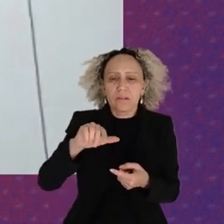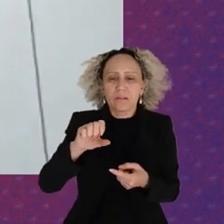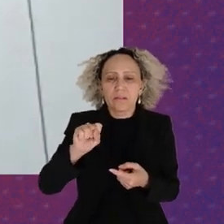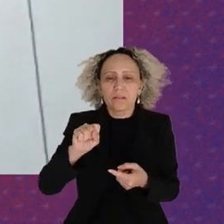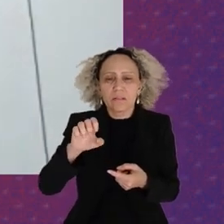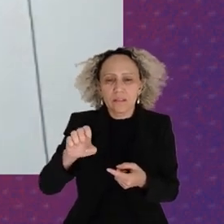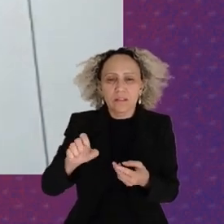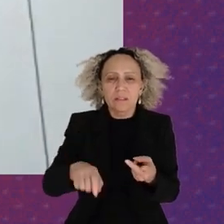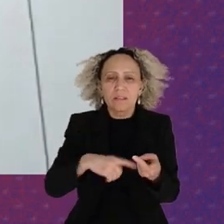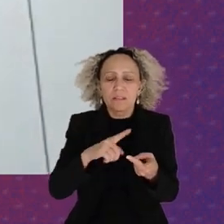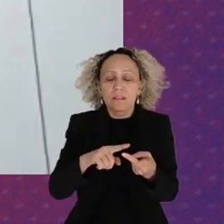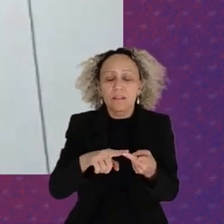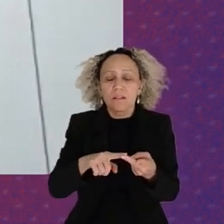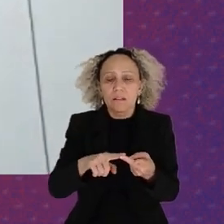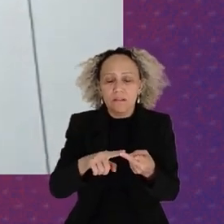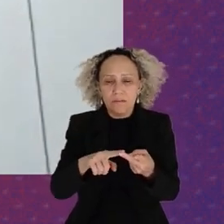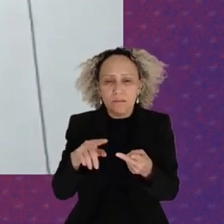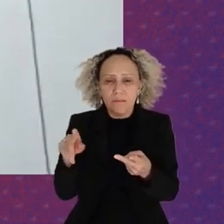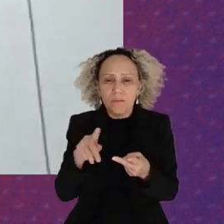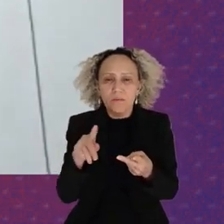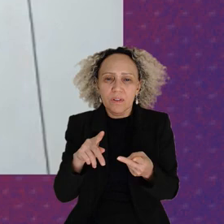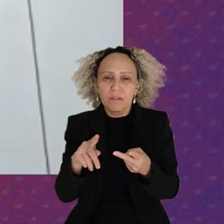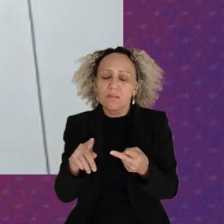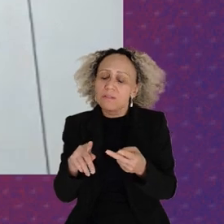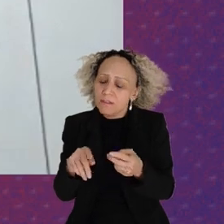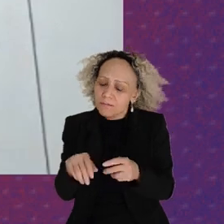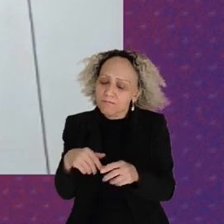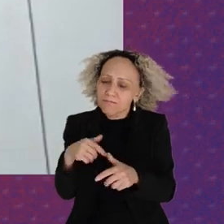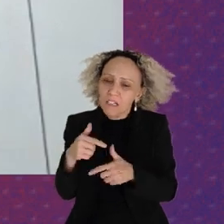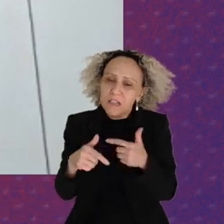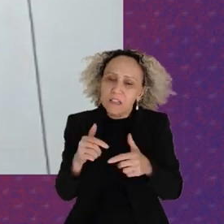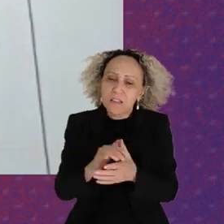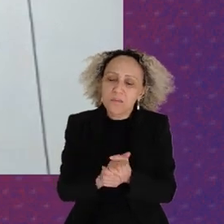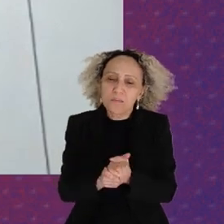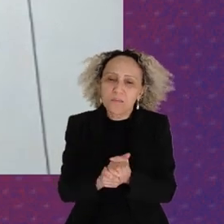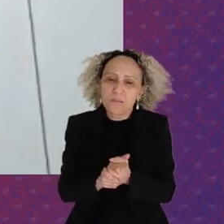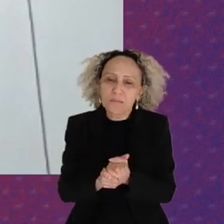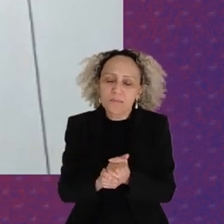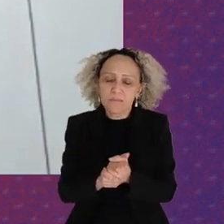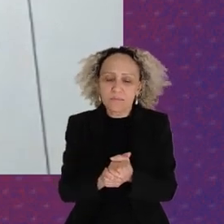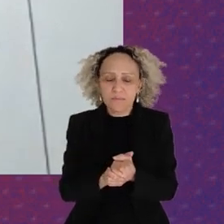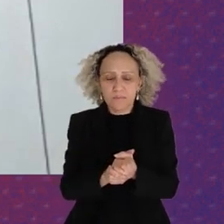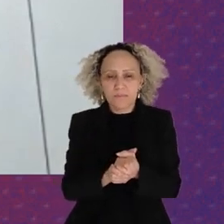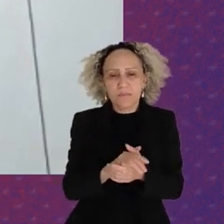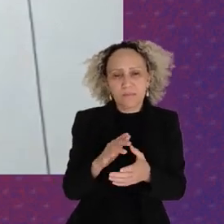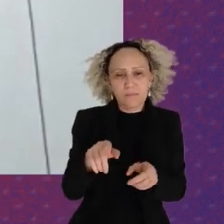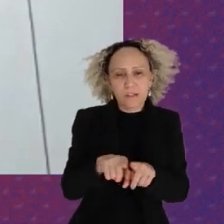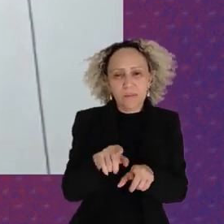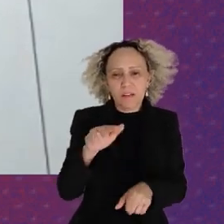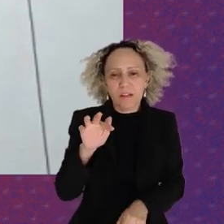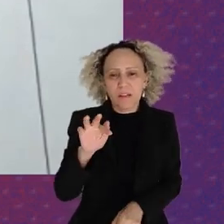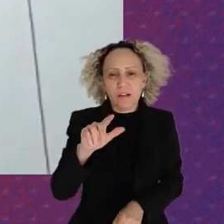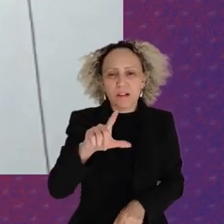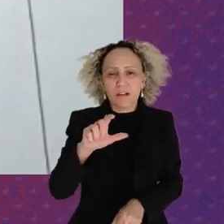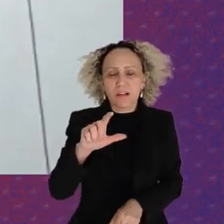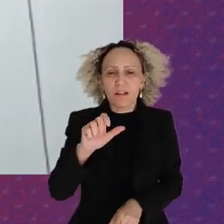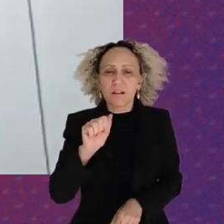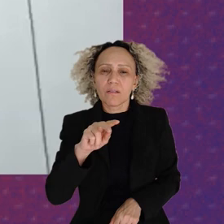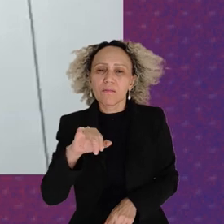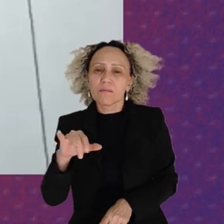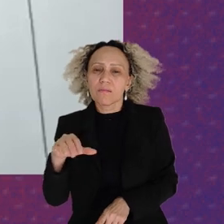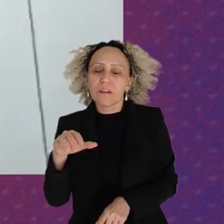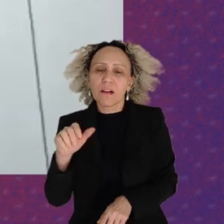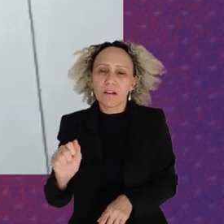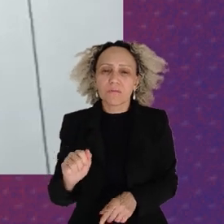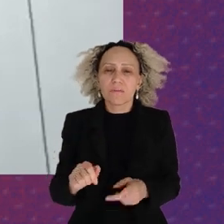na academia, no debate de violência política de gênero, a professora Flávia Rios, do Rio de Janeiro, Márcia Mura também, que